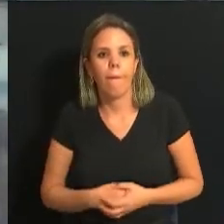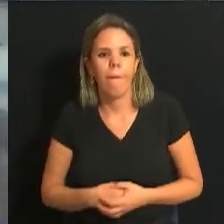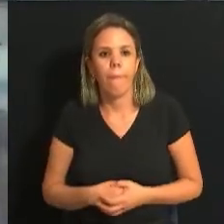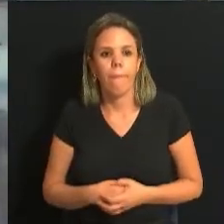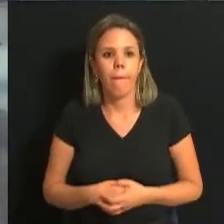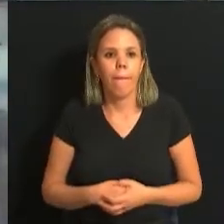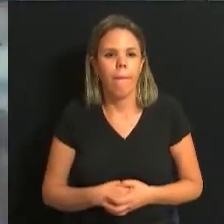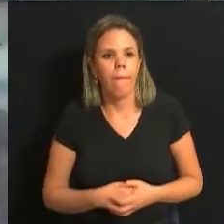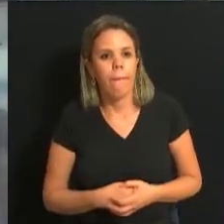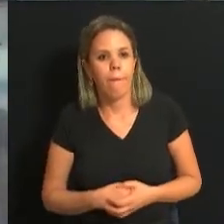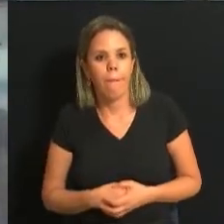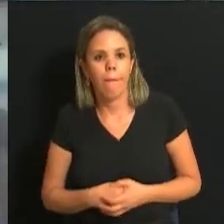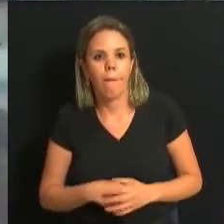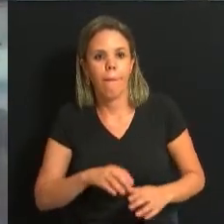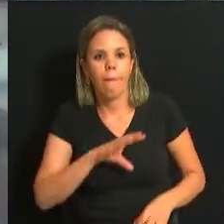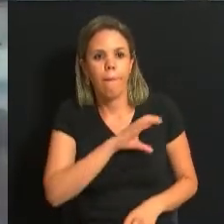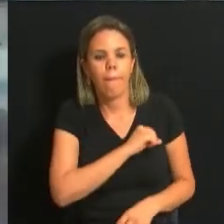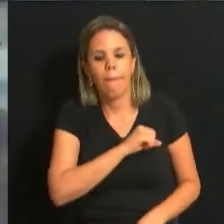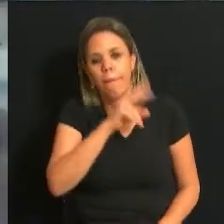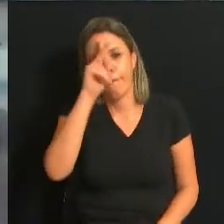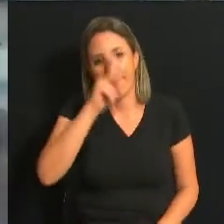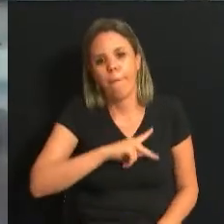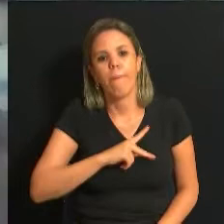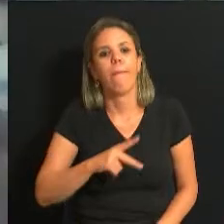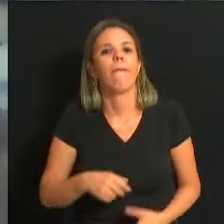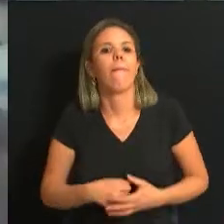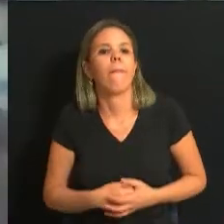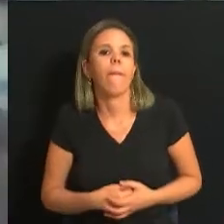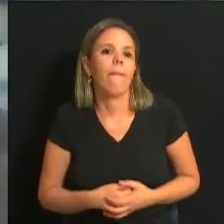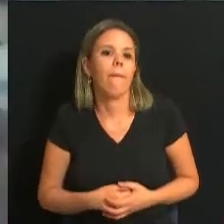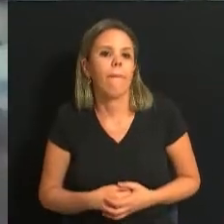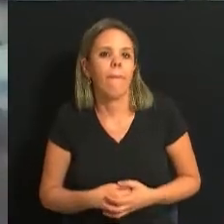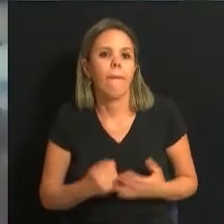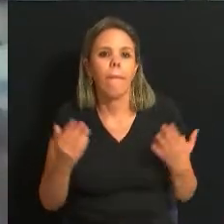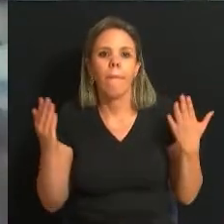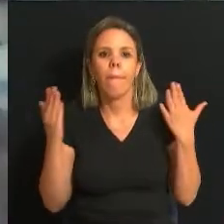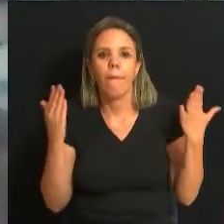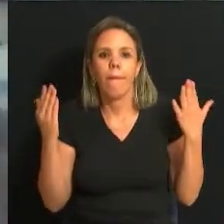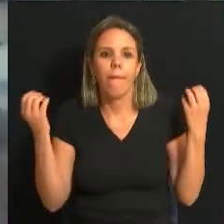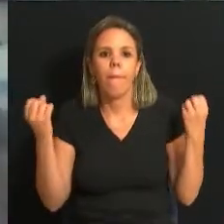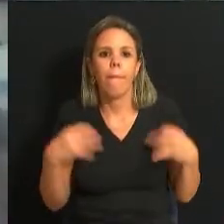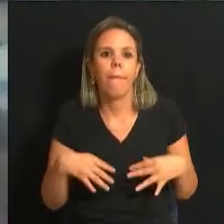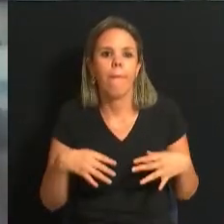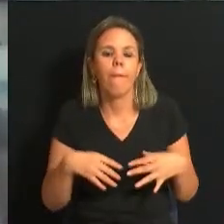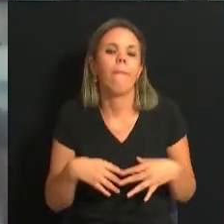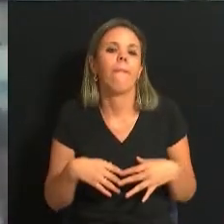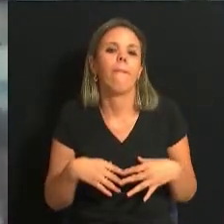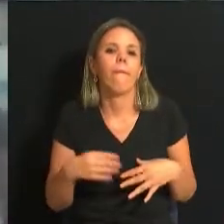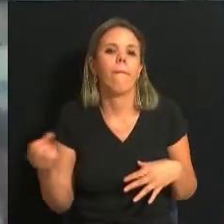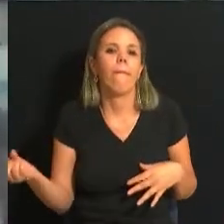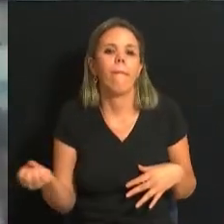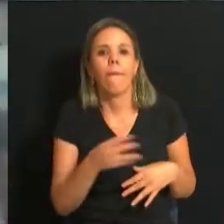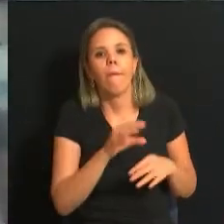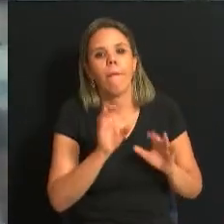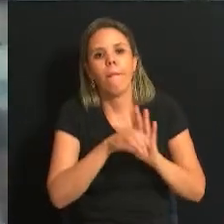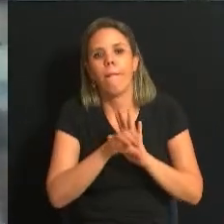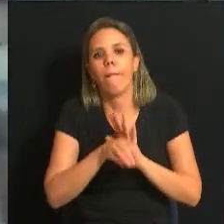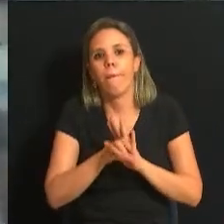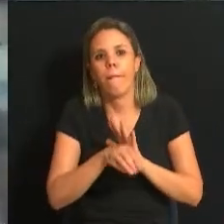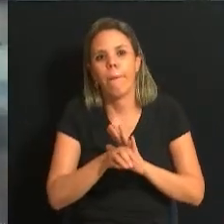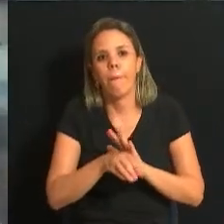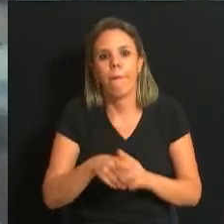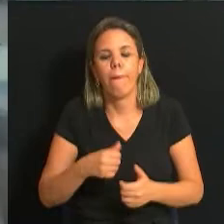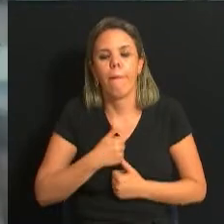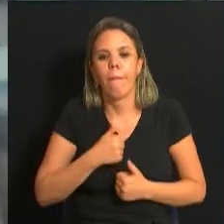amor próprio, de uma autoconfiança, mas eles falam na psicologia agora de um novo conceito de uma autoestima, né?